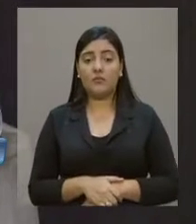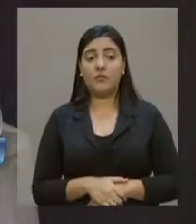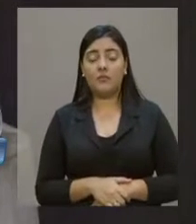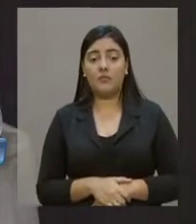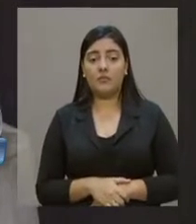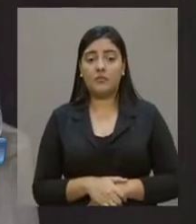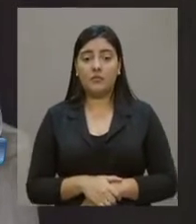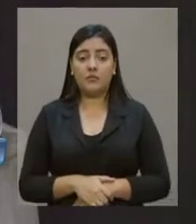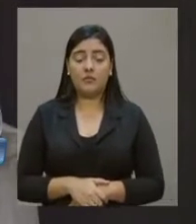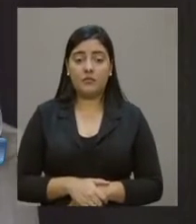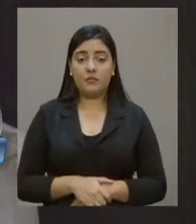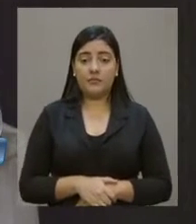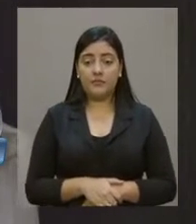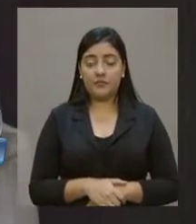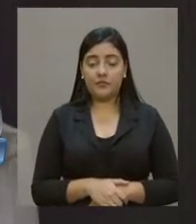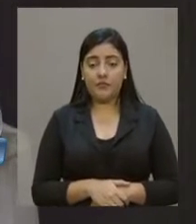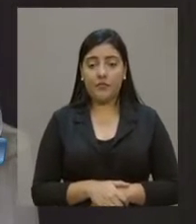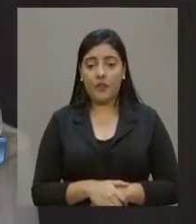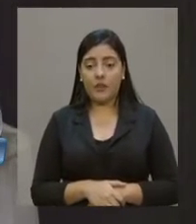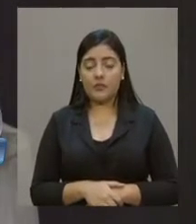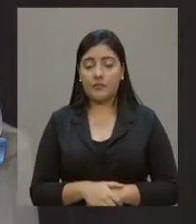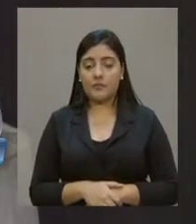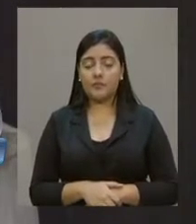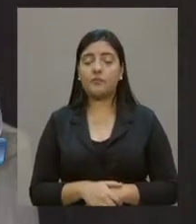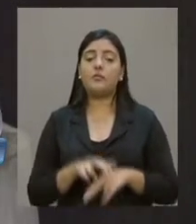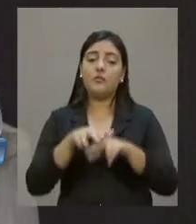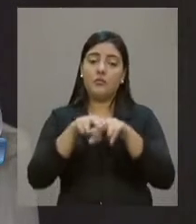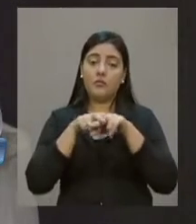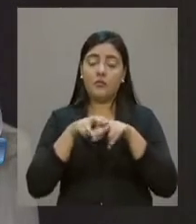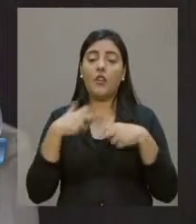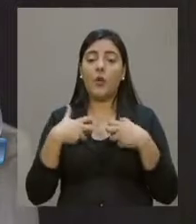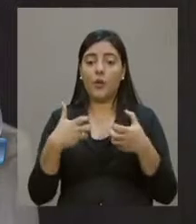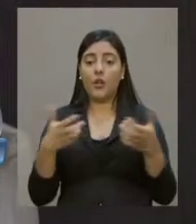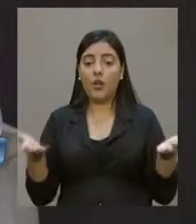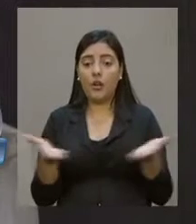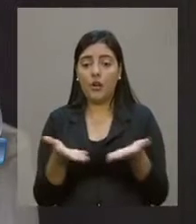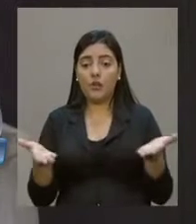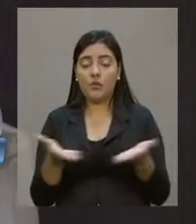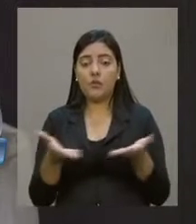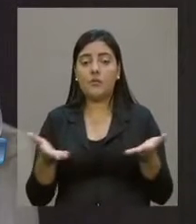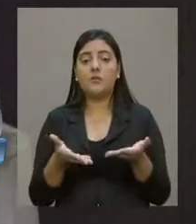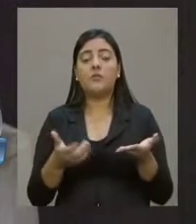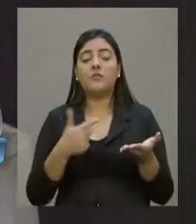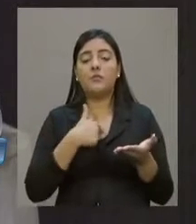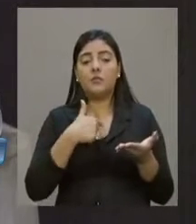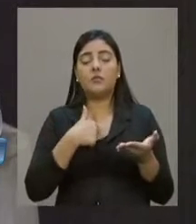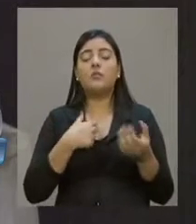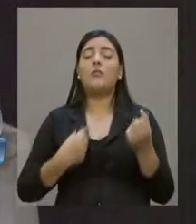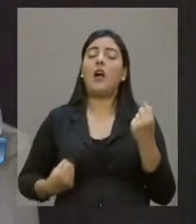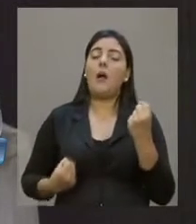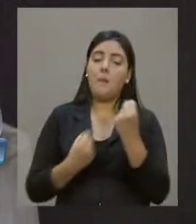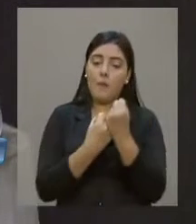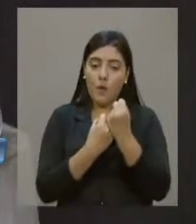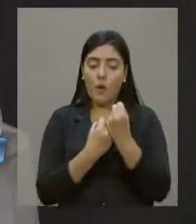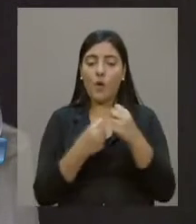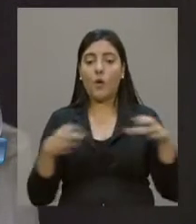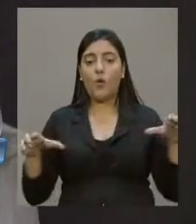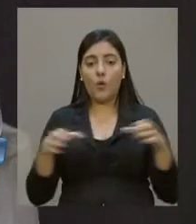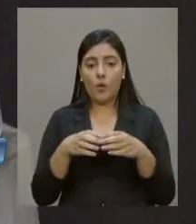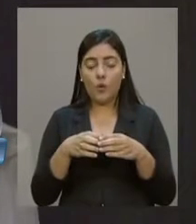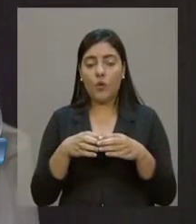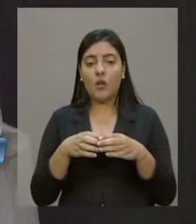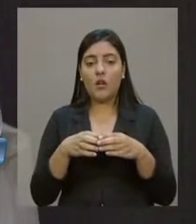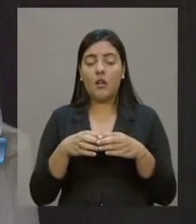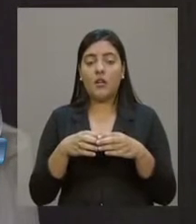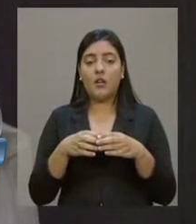Anísio, quer desmontar a universidade pública brasileira. Portanto, eu queria aqui me solidarizar com a